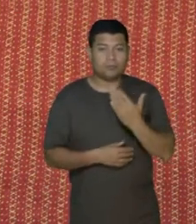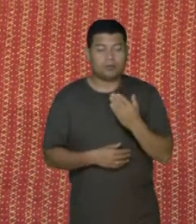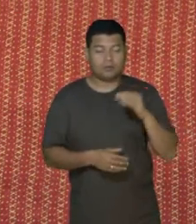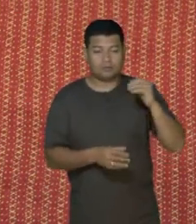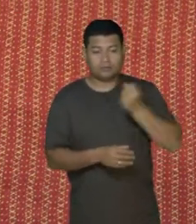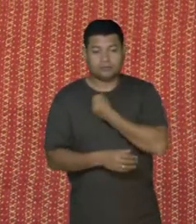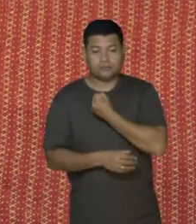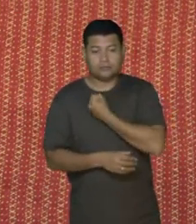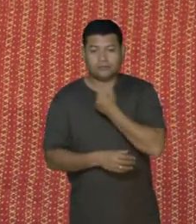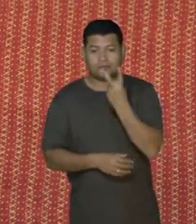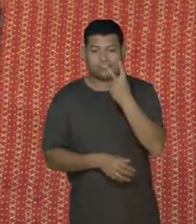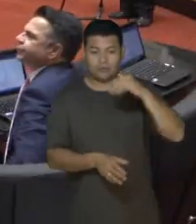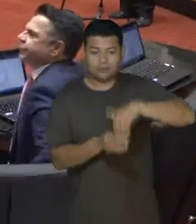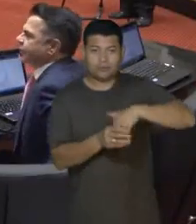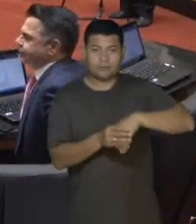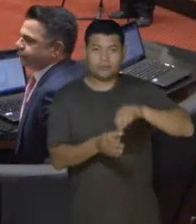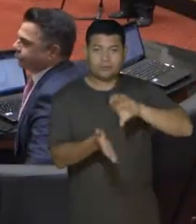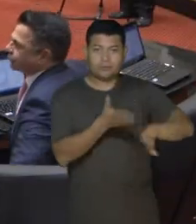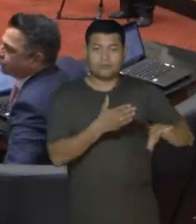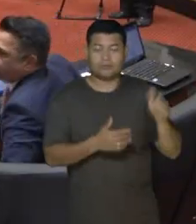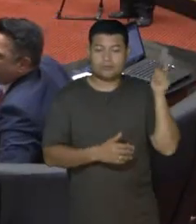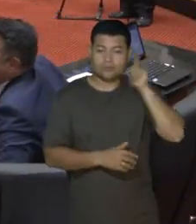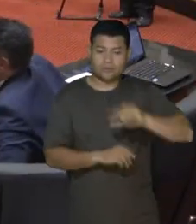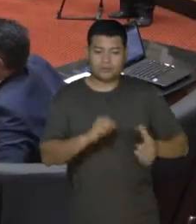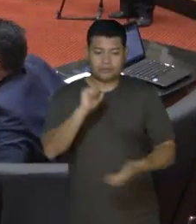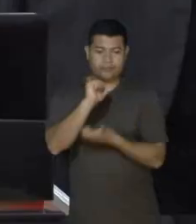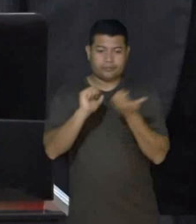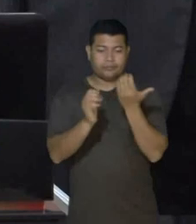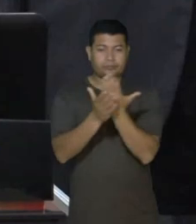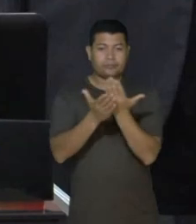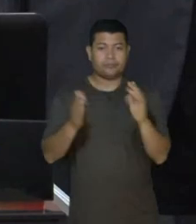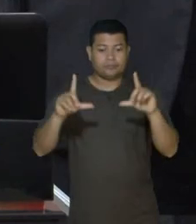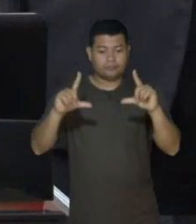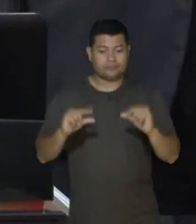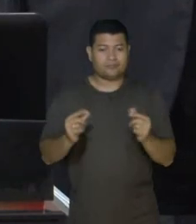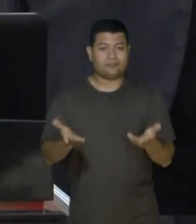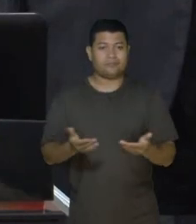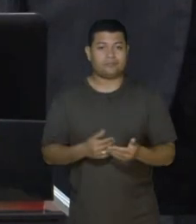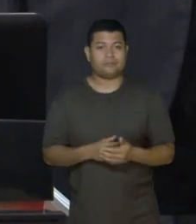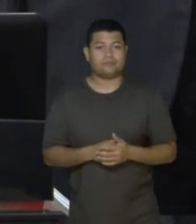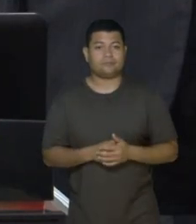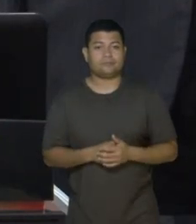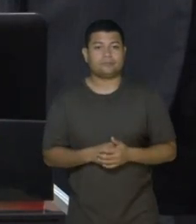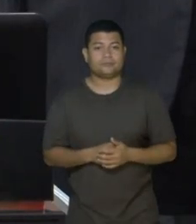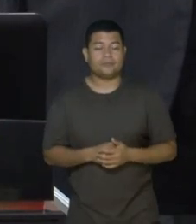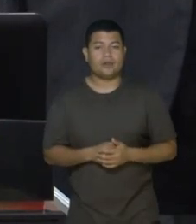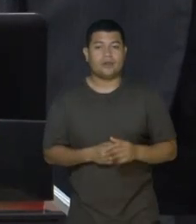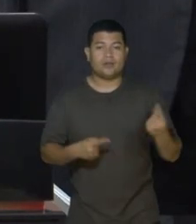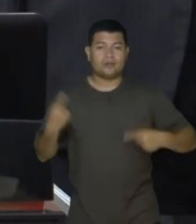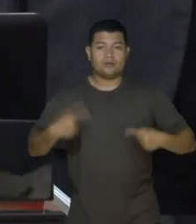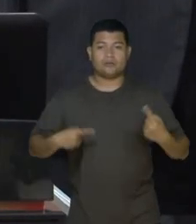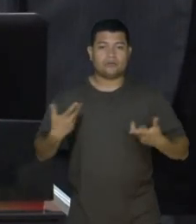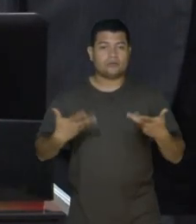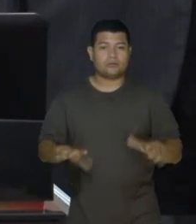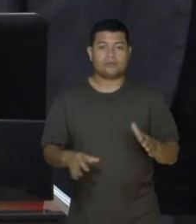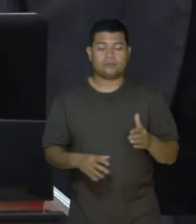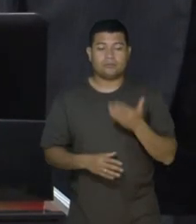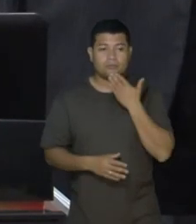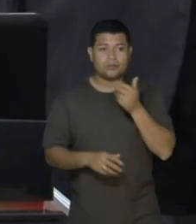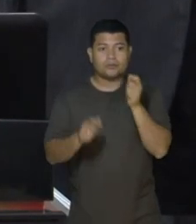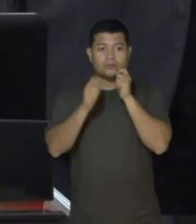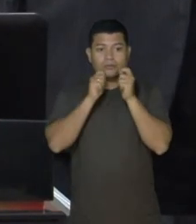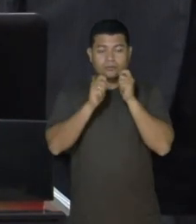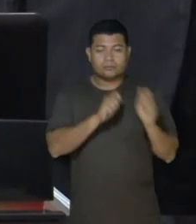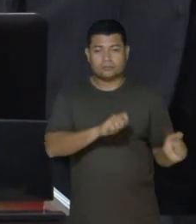favor da desburocratização. Obrigado. Não havendo mais quem queira discutir, solicito a assessoria que possa abrir